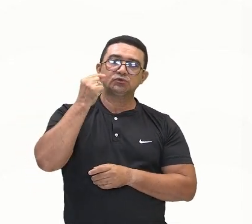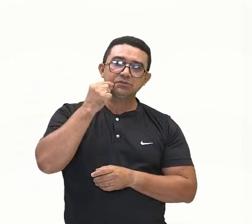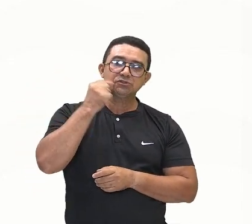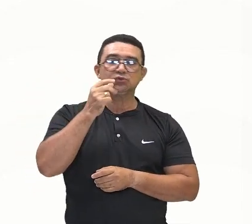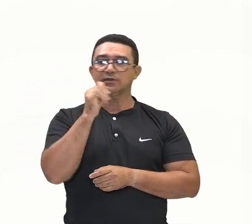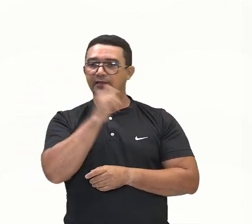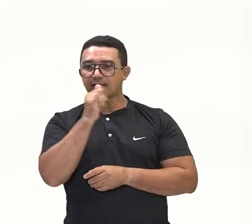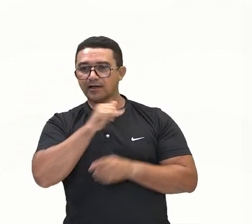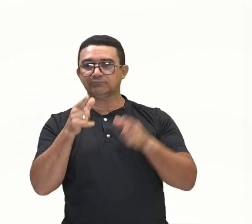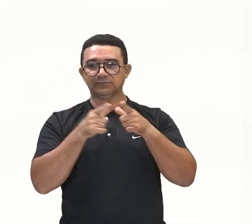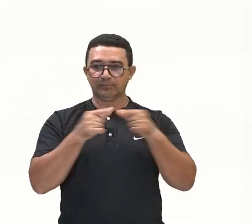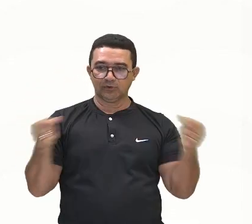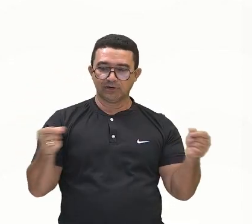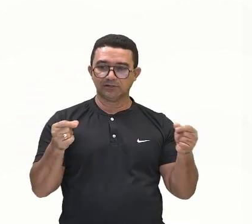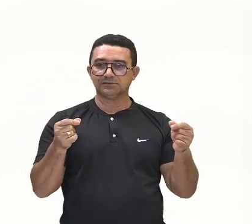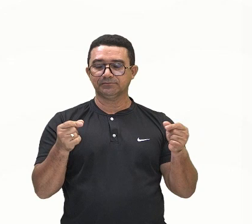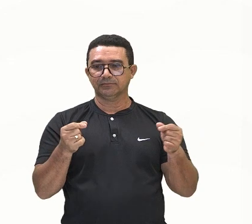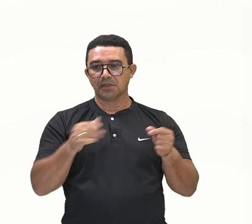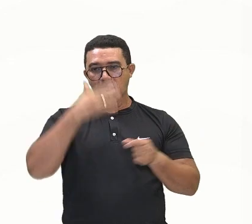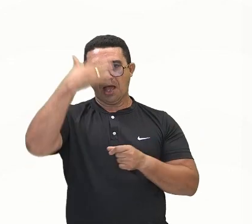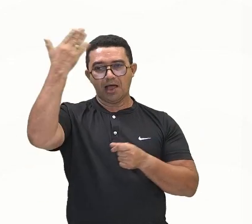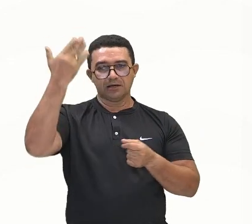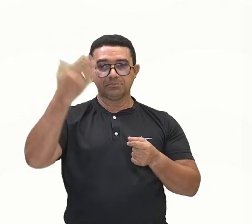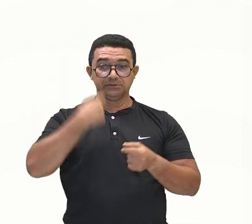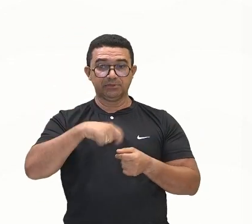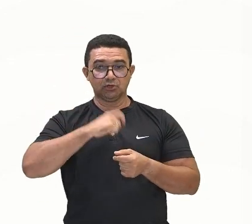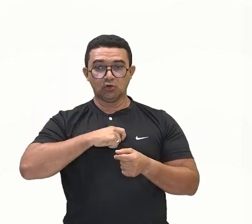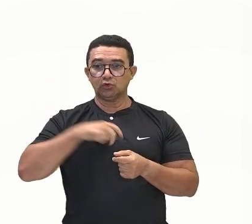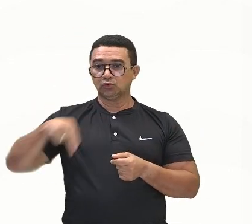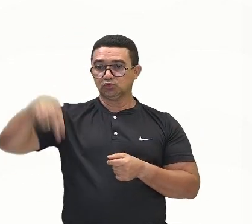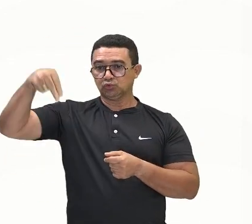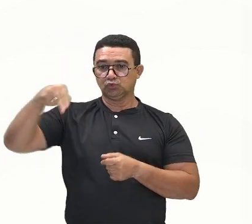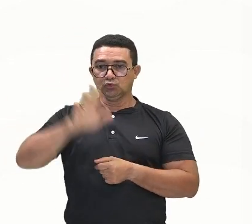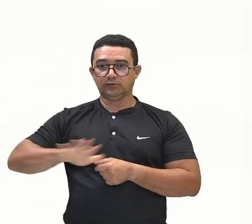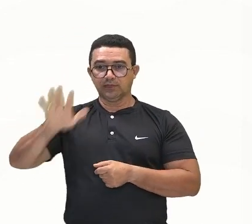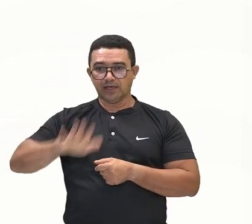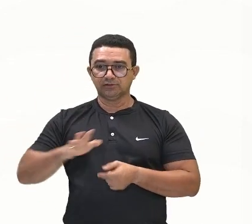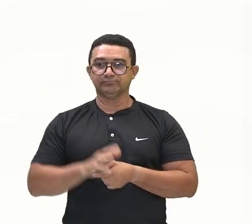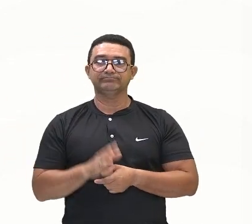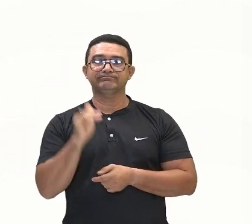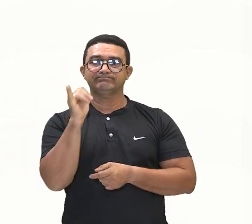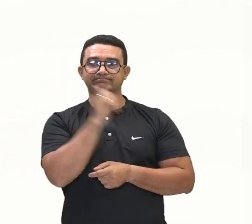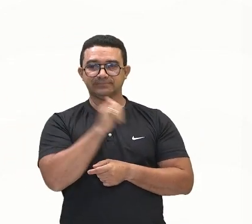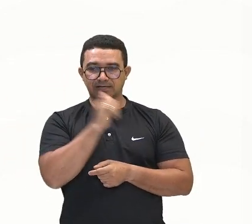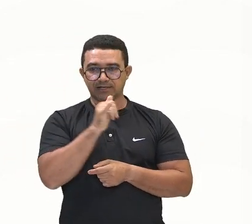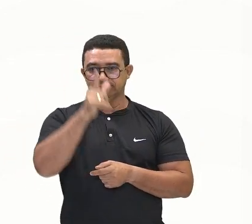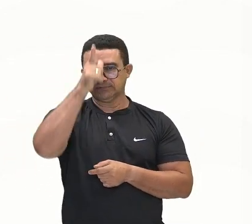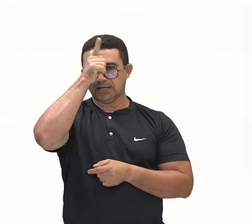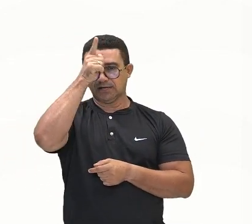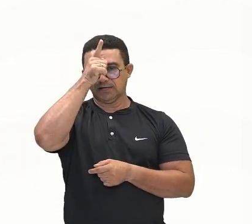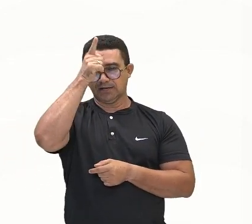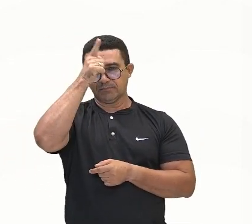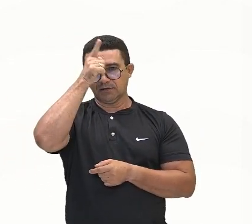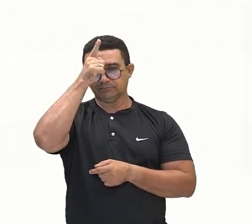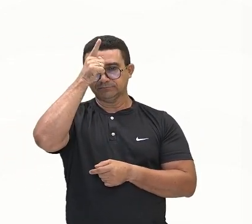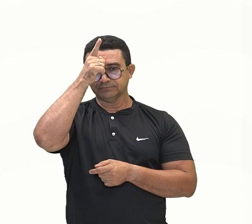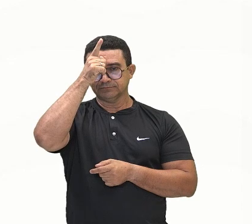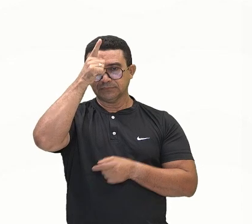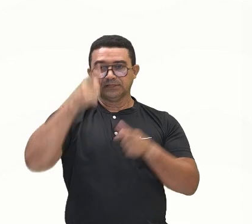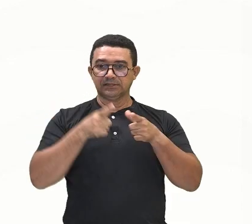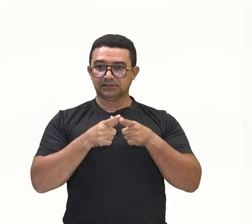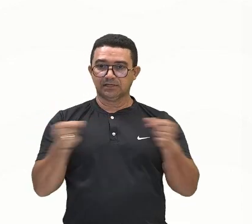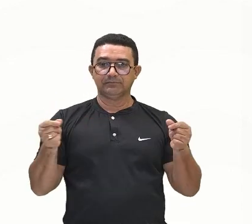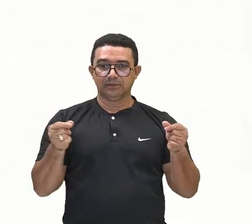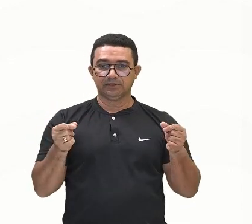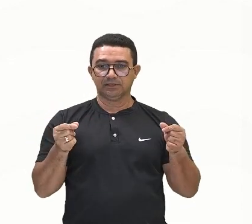italianos, japoneses, árabes e espanhóis no sudeste e italianos, alemães, eslavos e